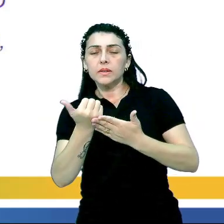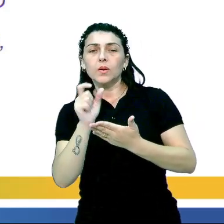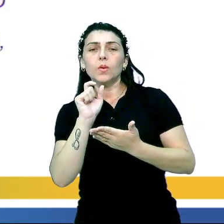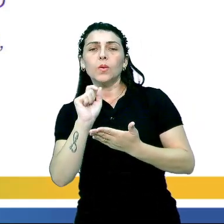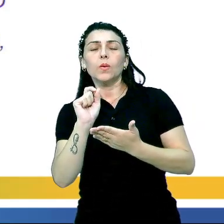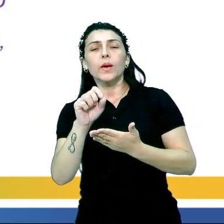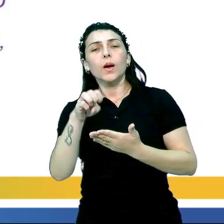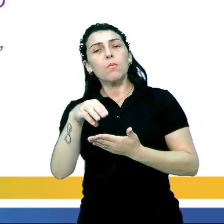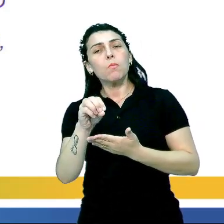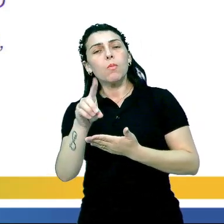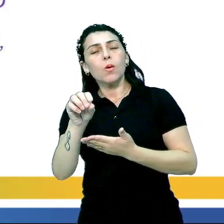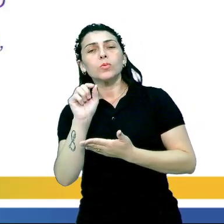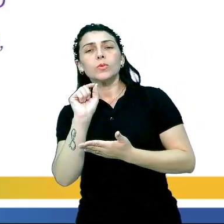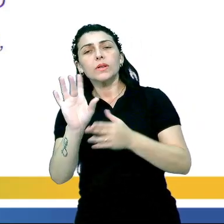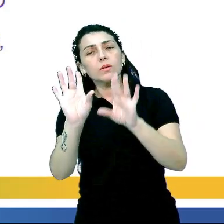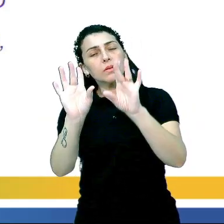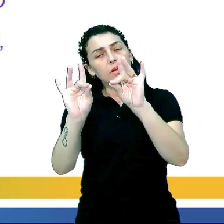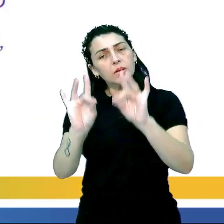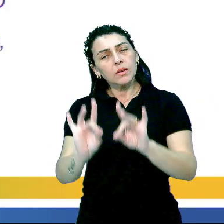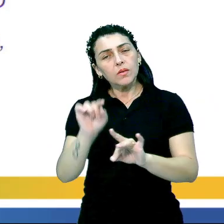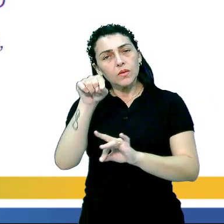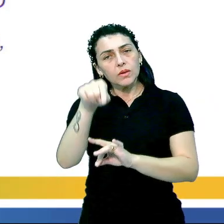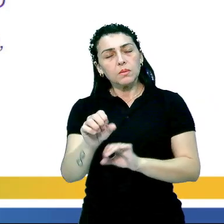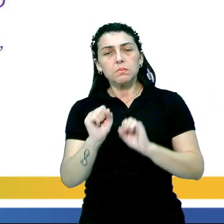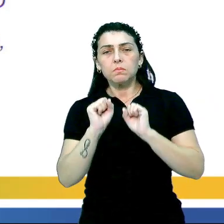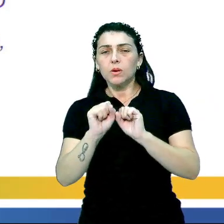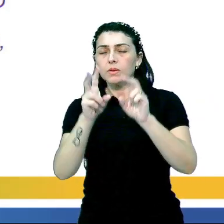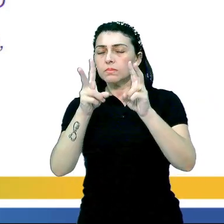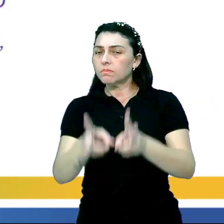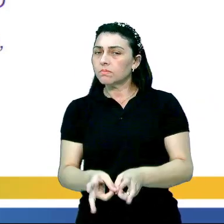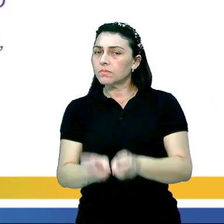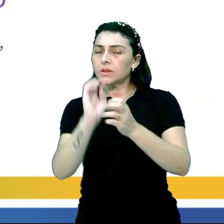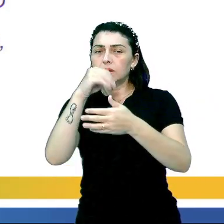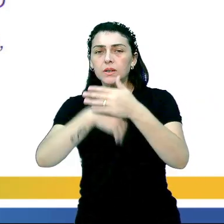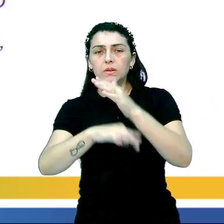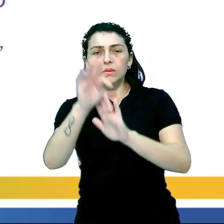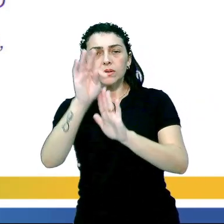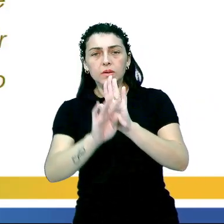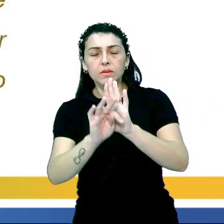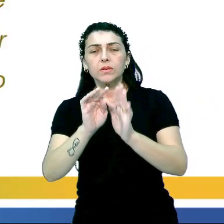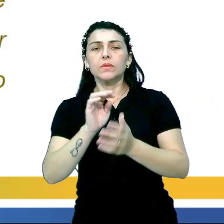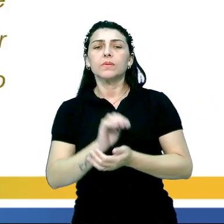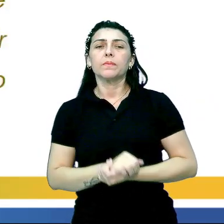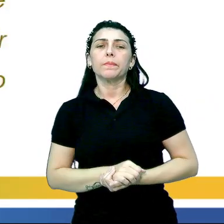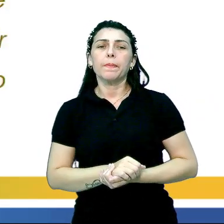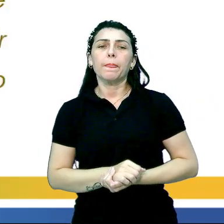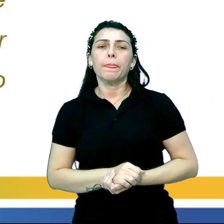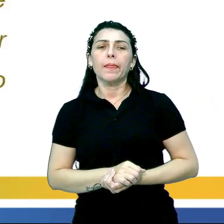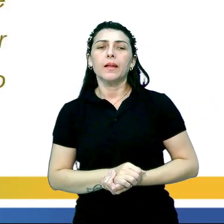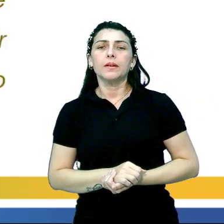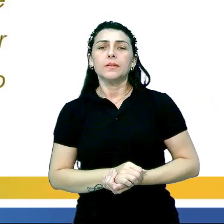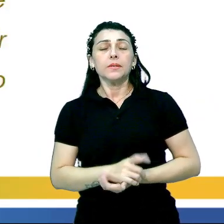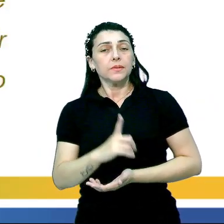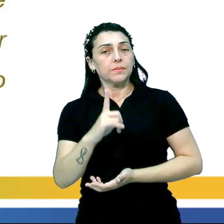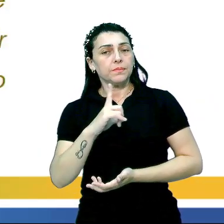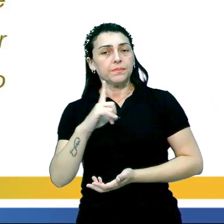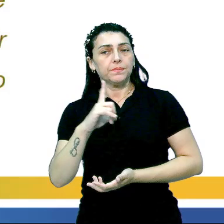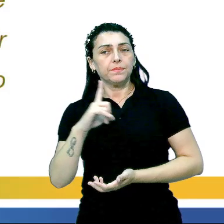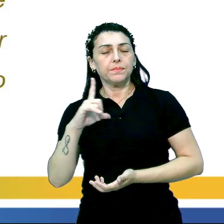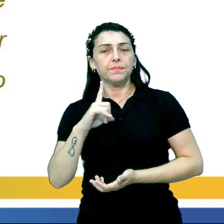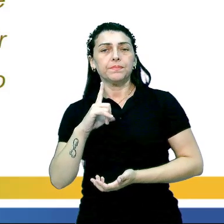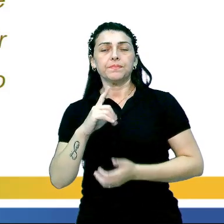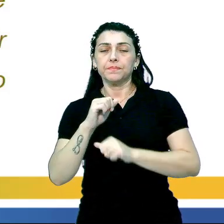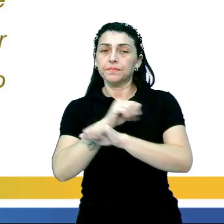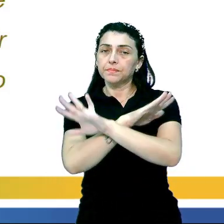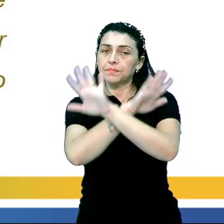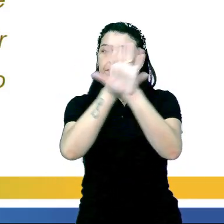seria o modo, o que seria o detalhamento, para que vocês possam perceber isso dentro do texto. E aqui nós temos aqui de forma